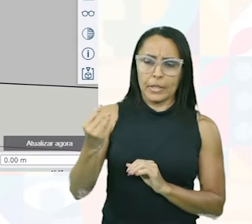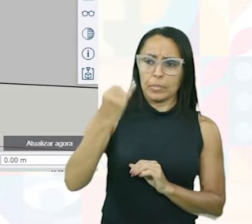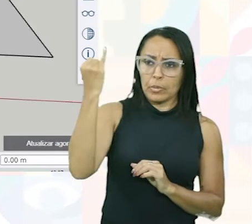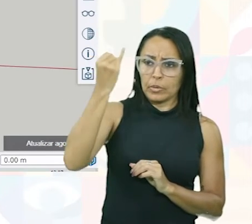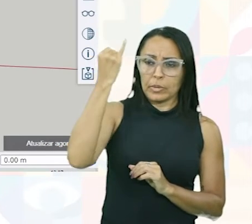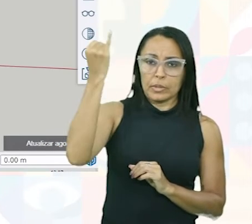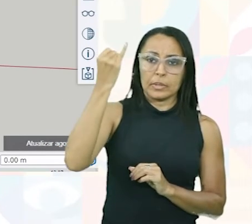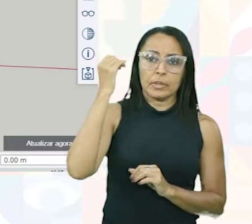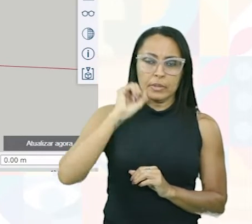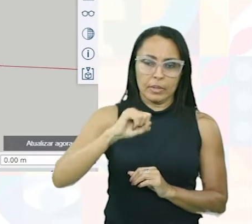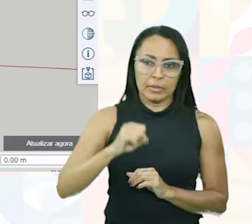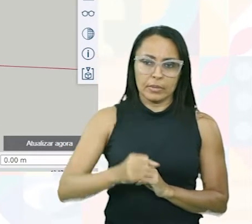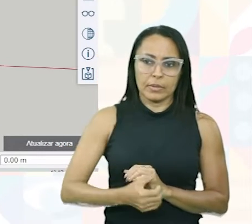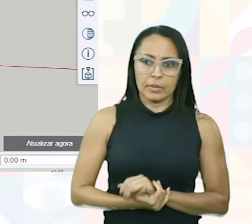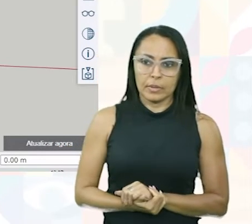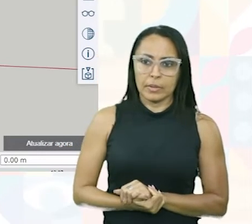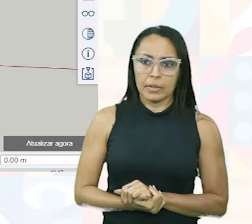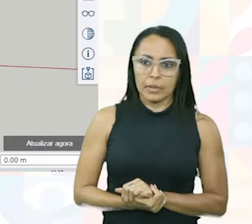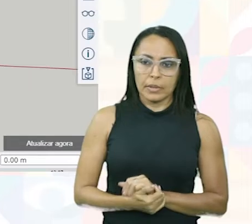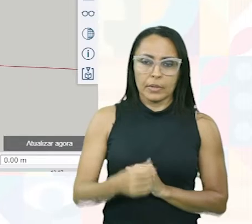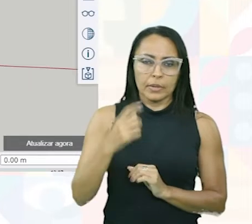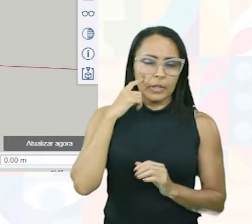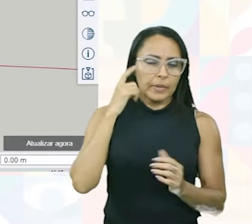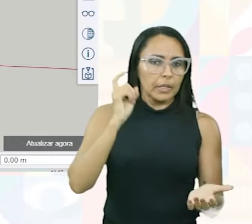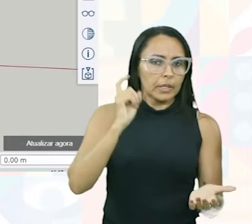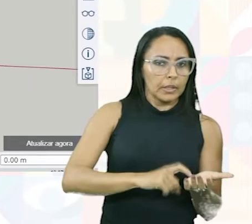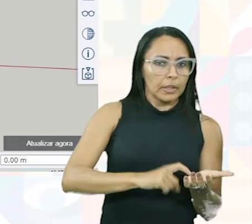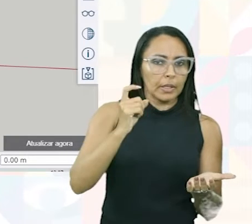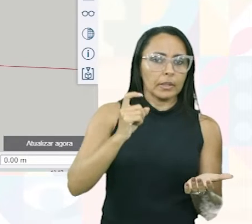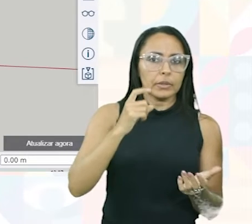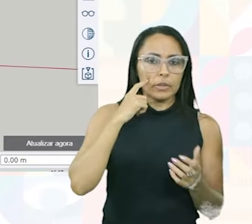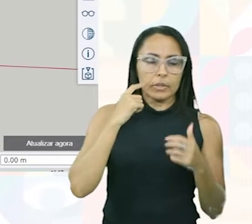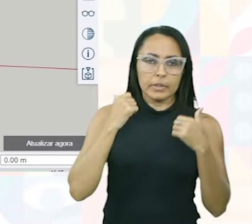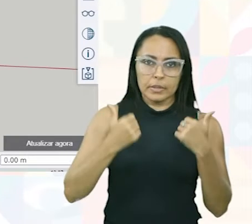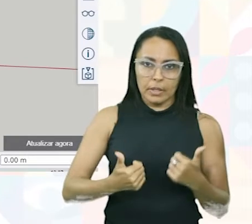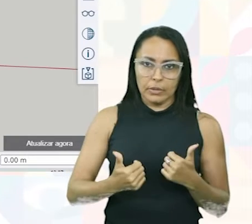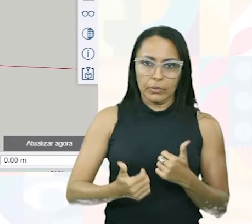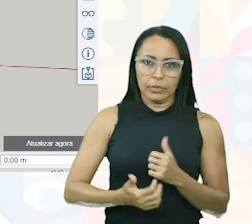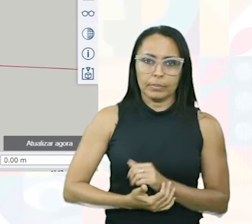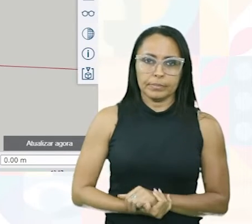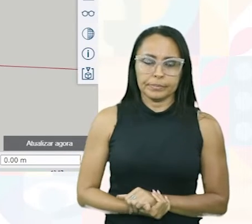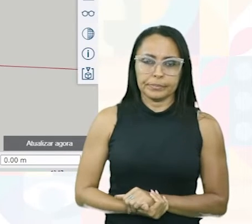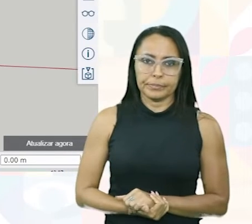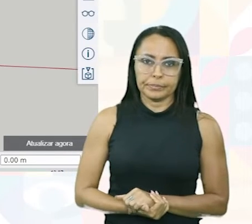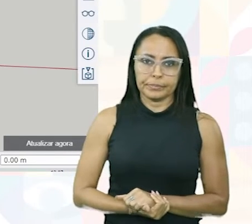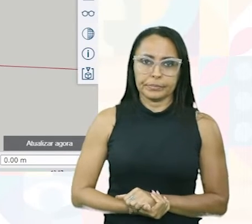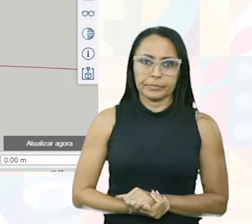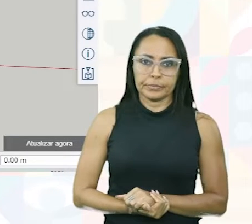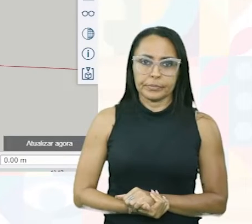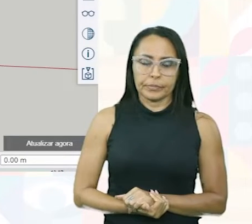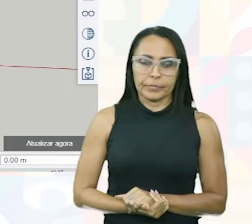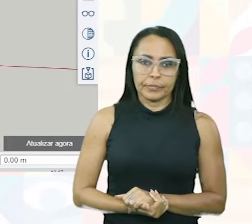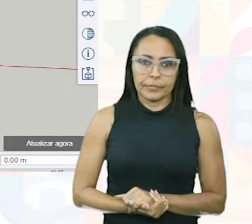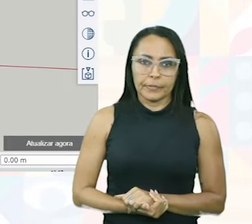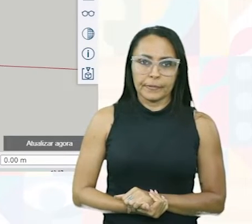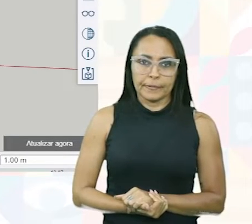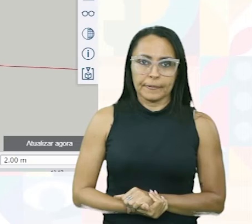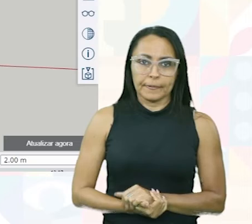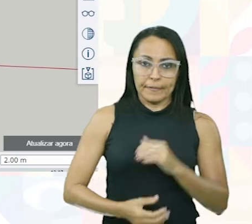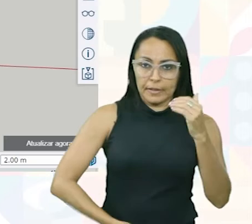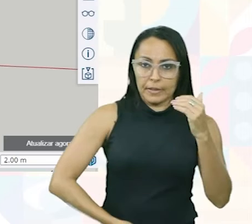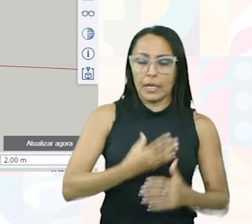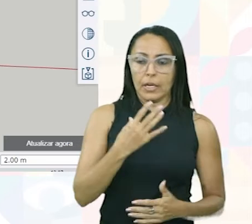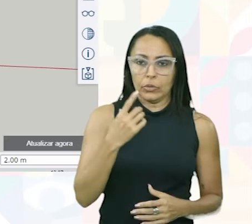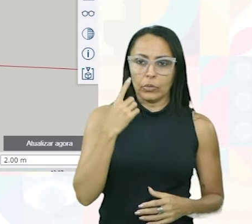certo? Você vai clicar aqui, certo? Na parte interna desse polígono criado e